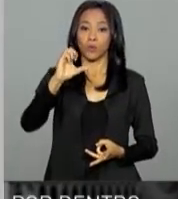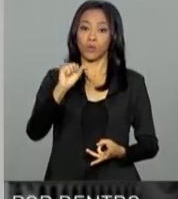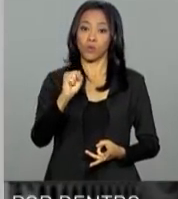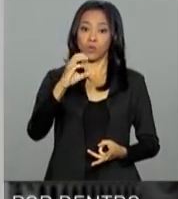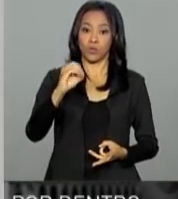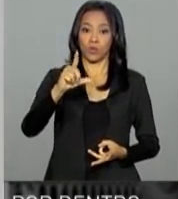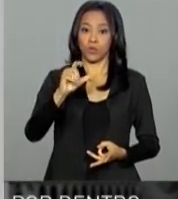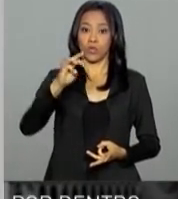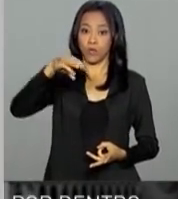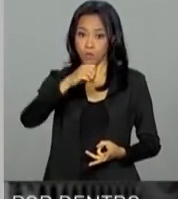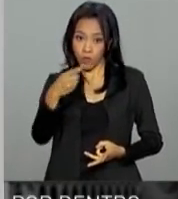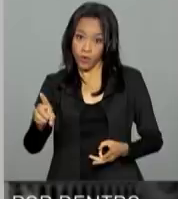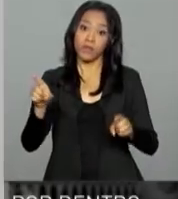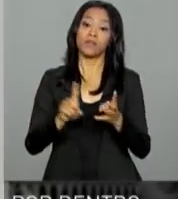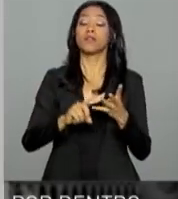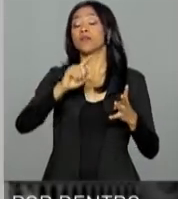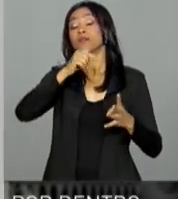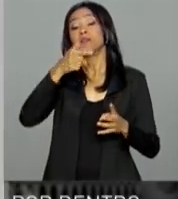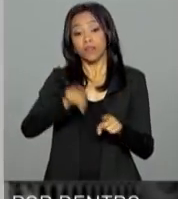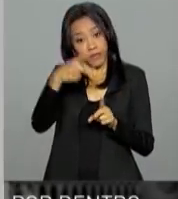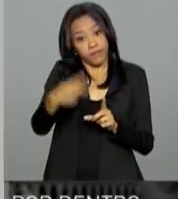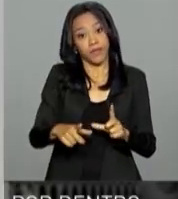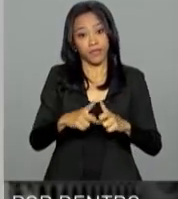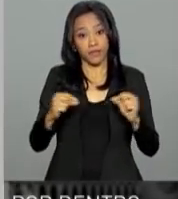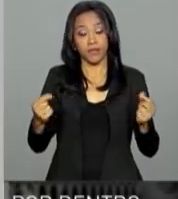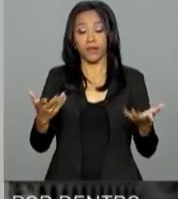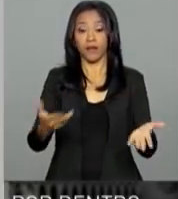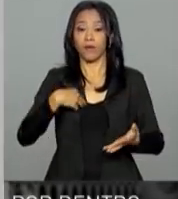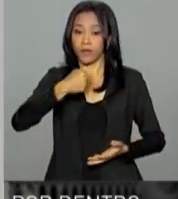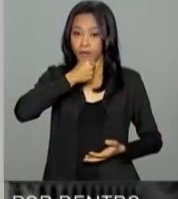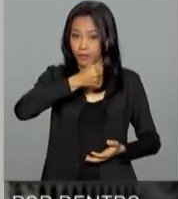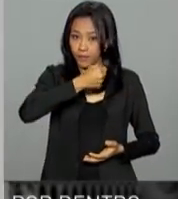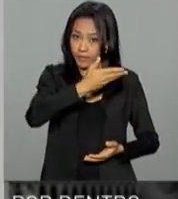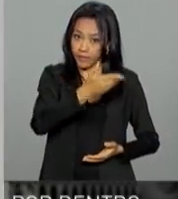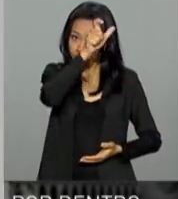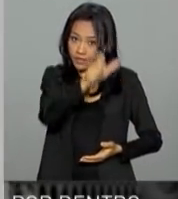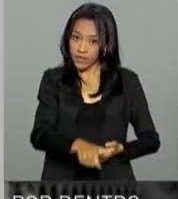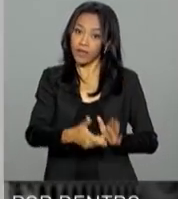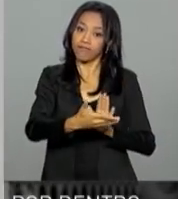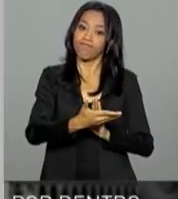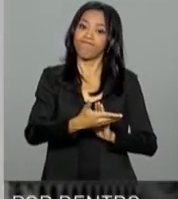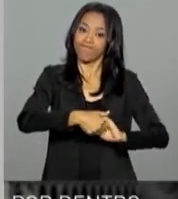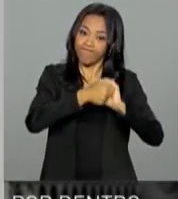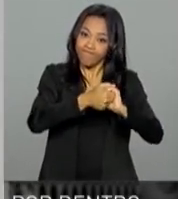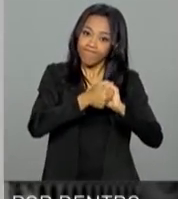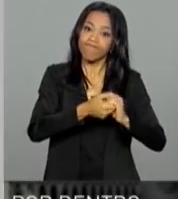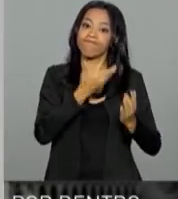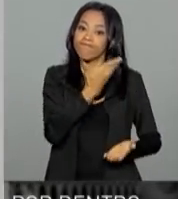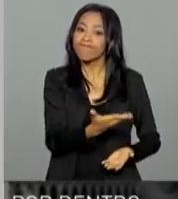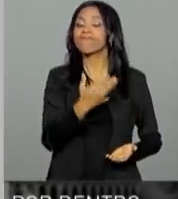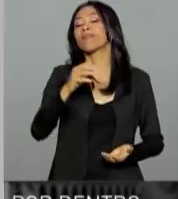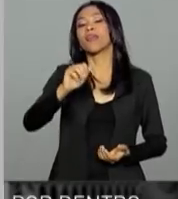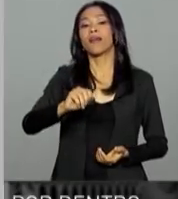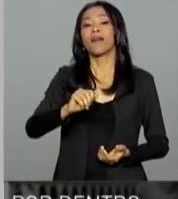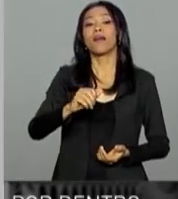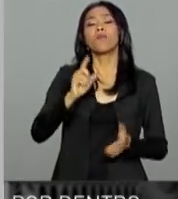nacional de brasília nós complementamos ao nosso entrevistado por alessandro ribeiro e entrando na pergunta doutor alessandro